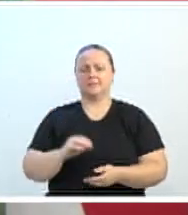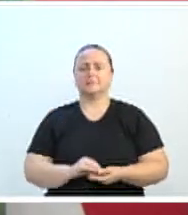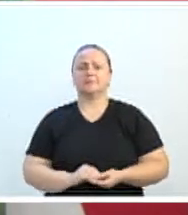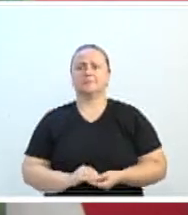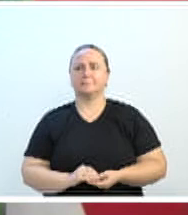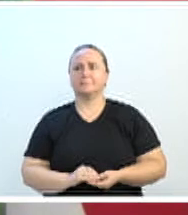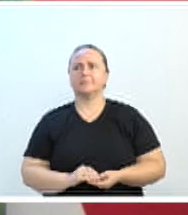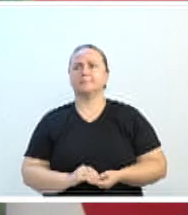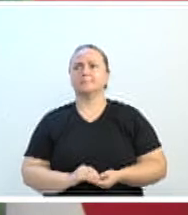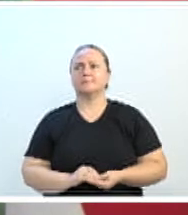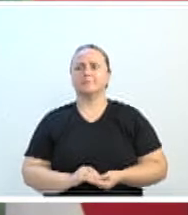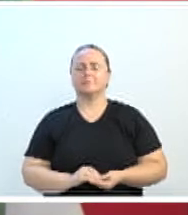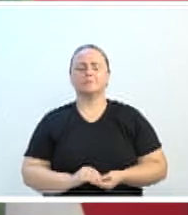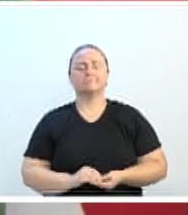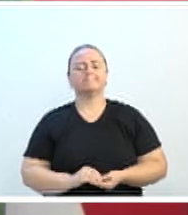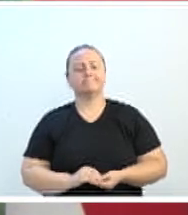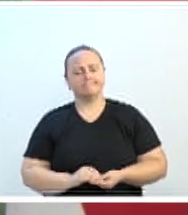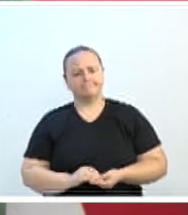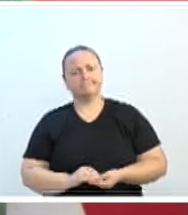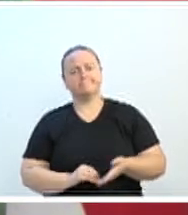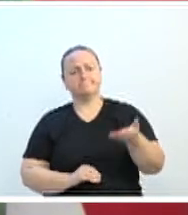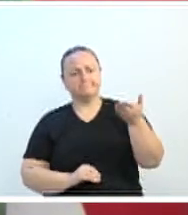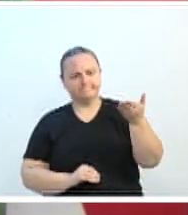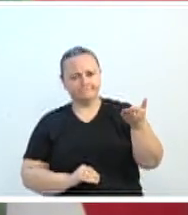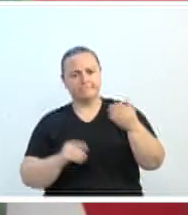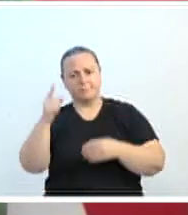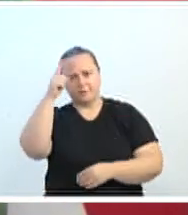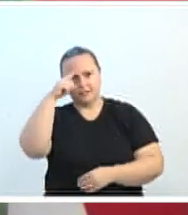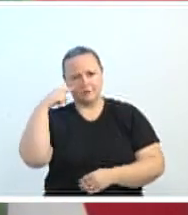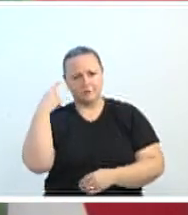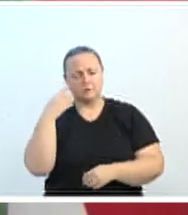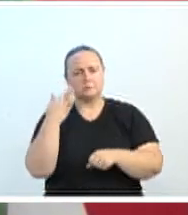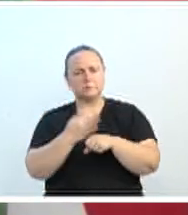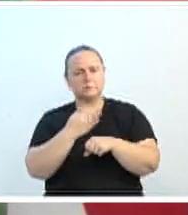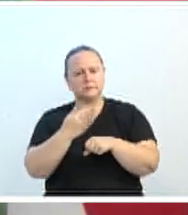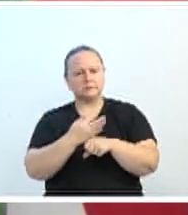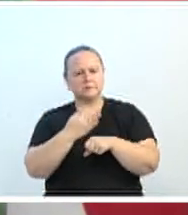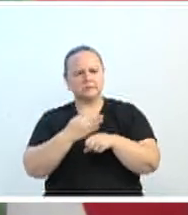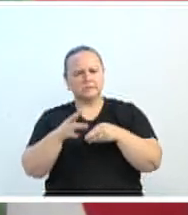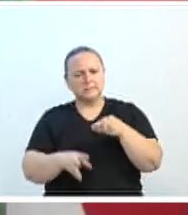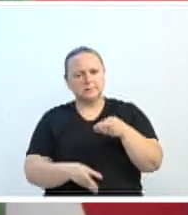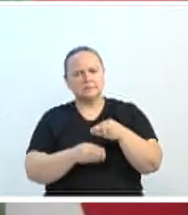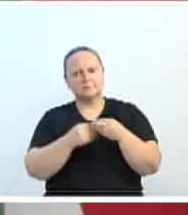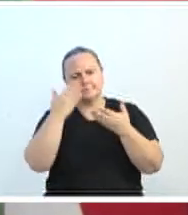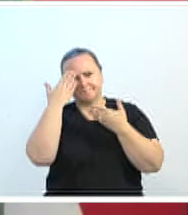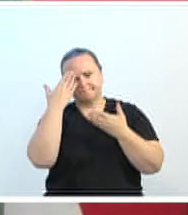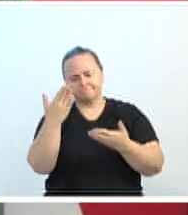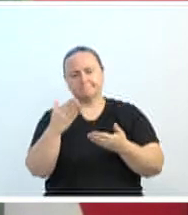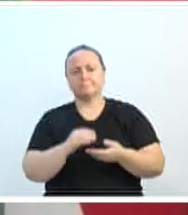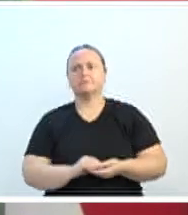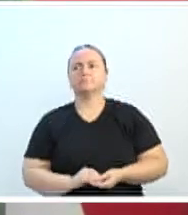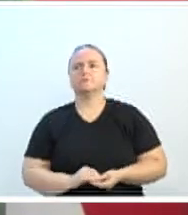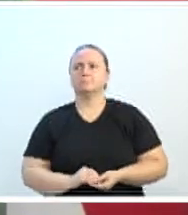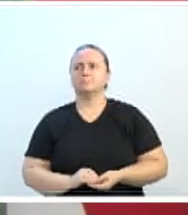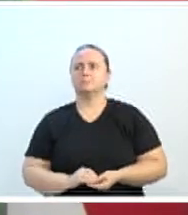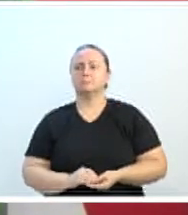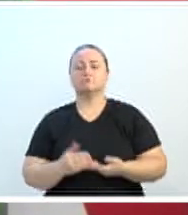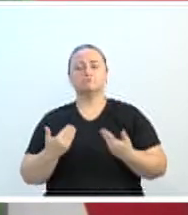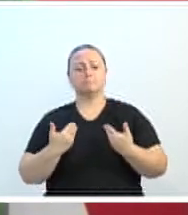discurso, só quero dizer, vereadora Silmara, obrigado pela tolerância, de que tenho tido a tranquilidade e